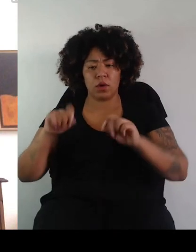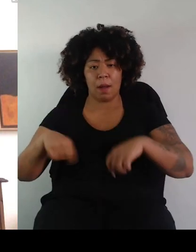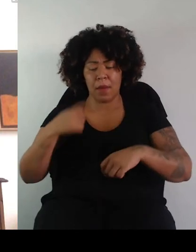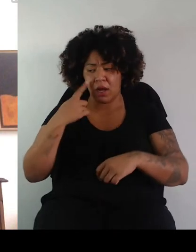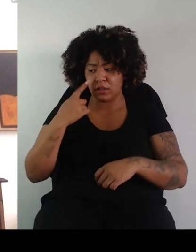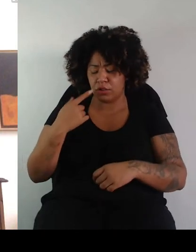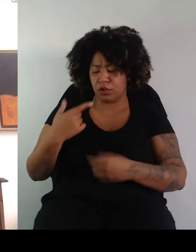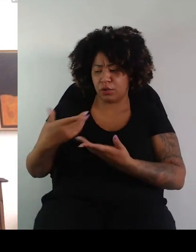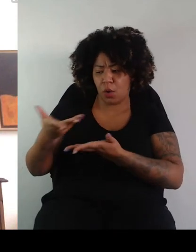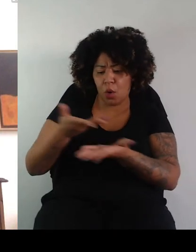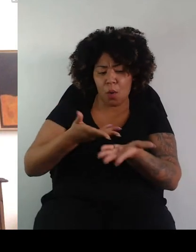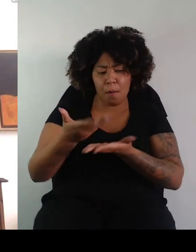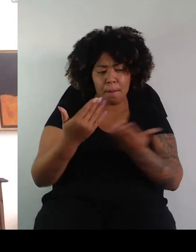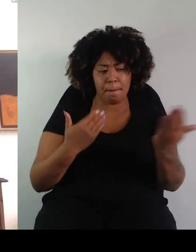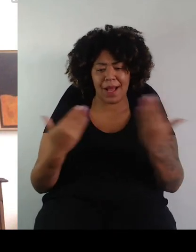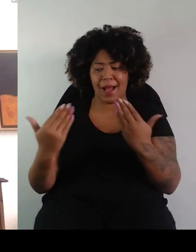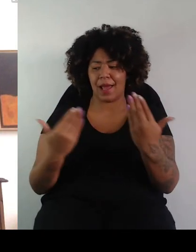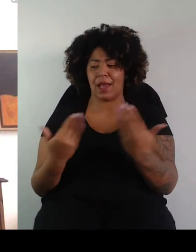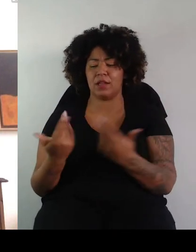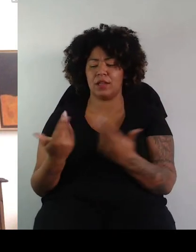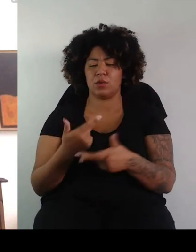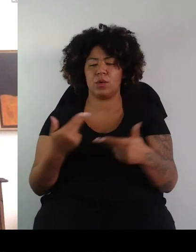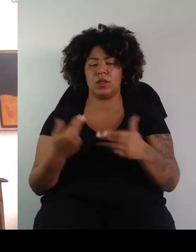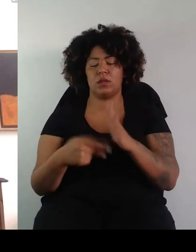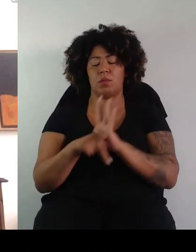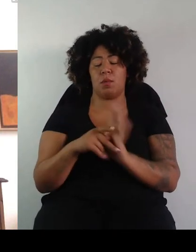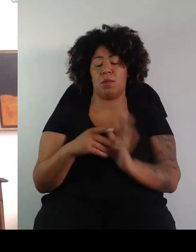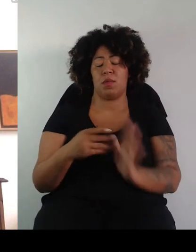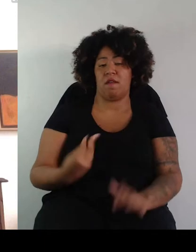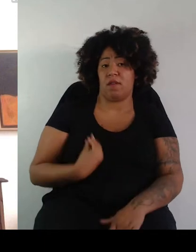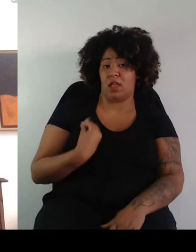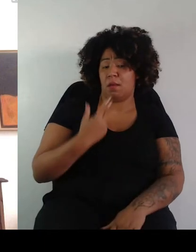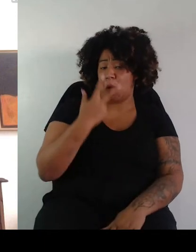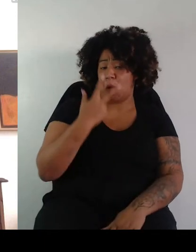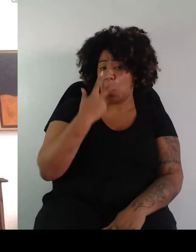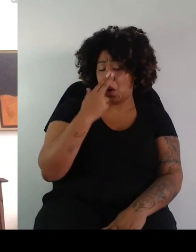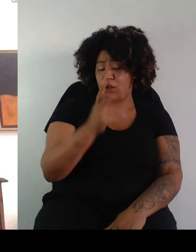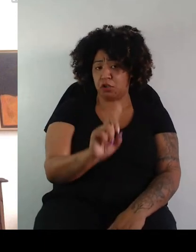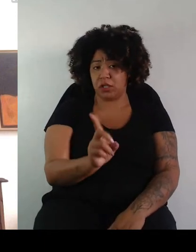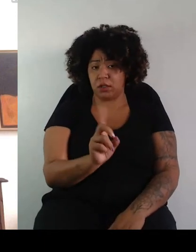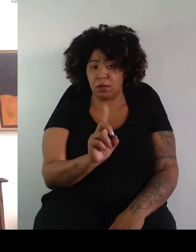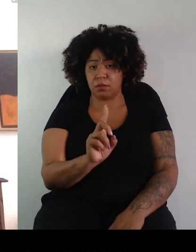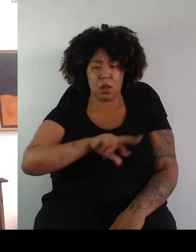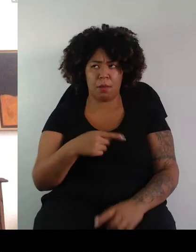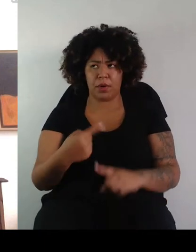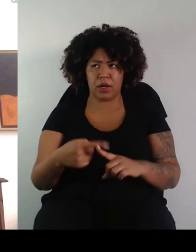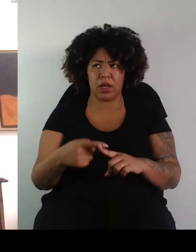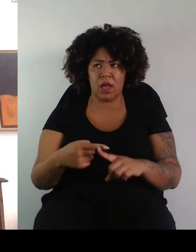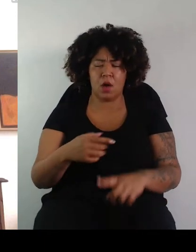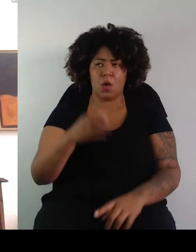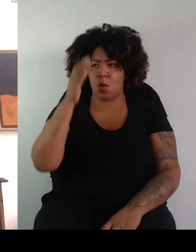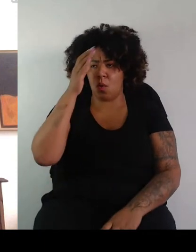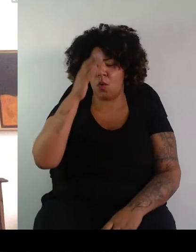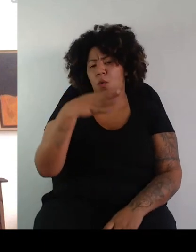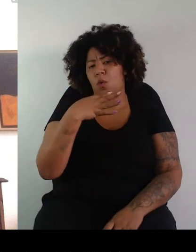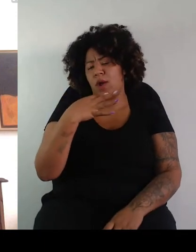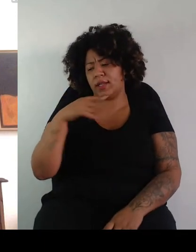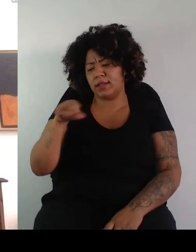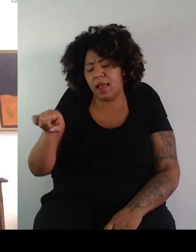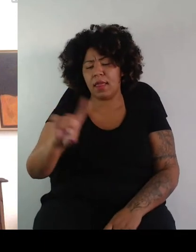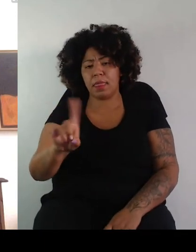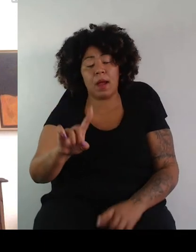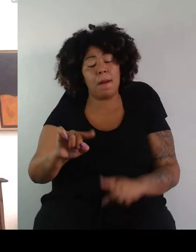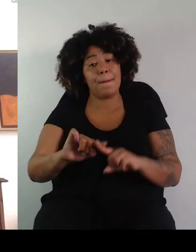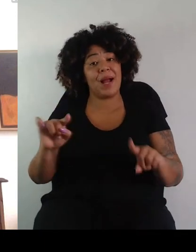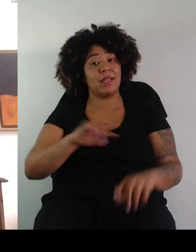da sua vida mas acho que não não pelo conhecido primeiro não é vantagem para